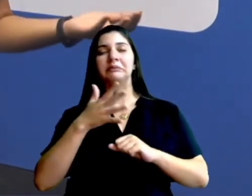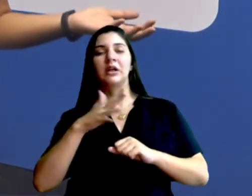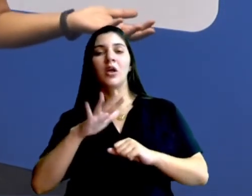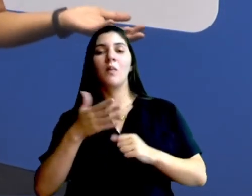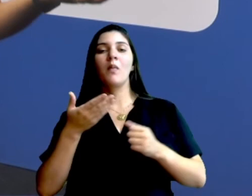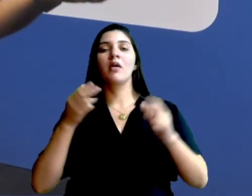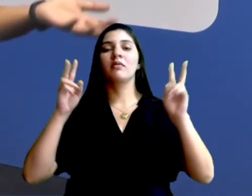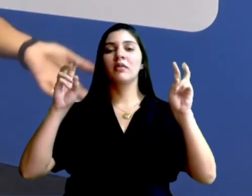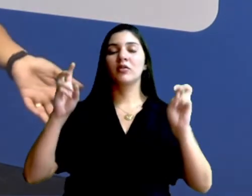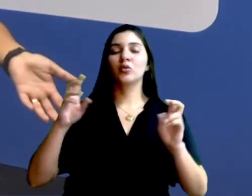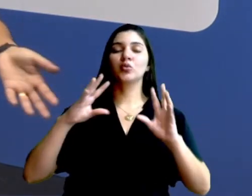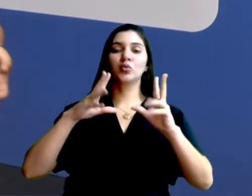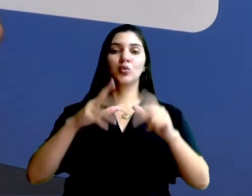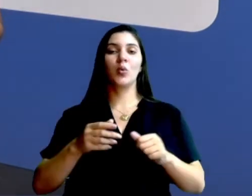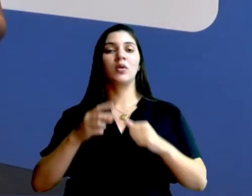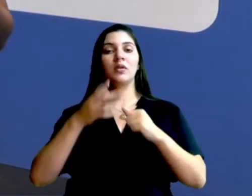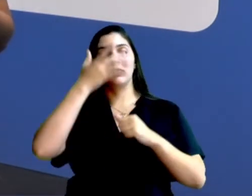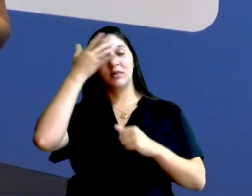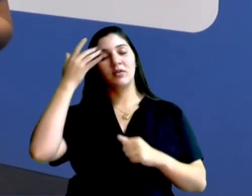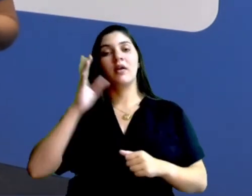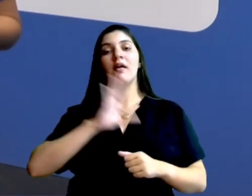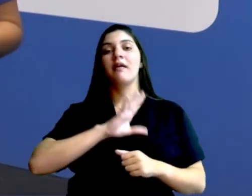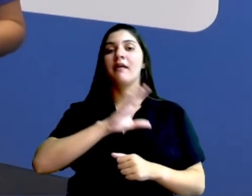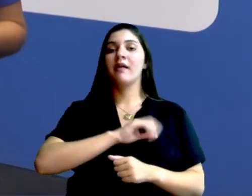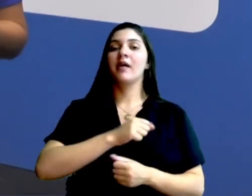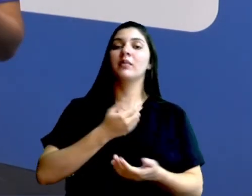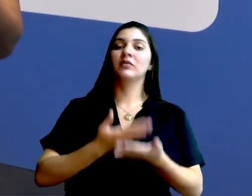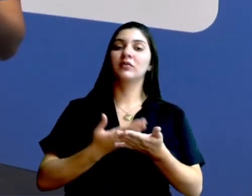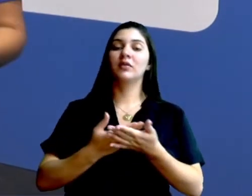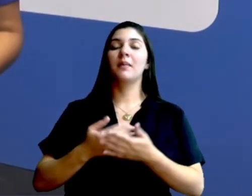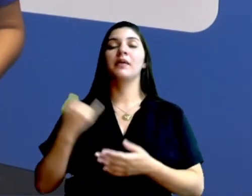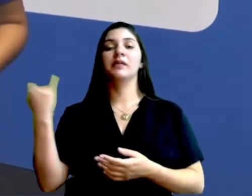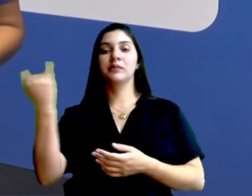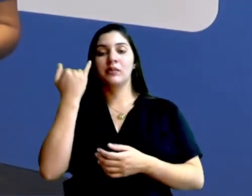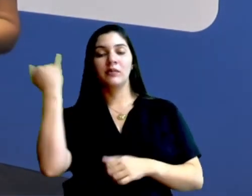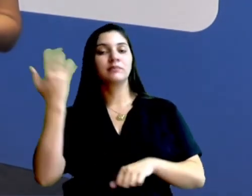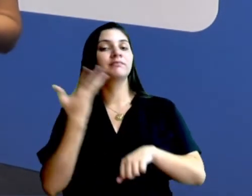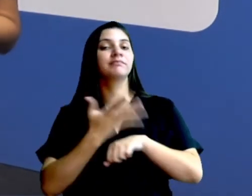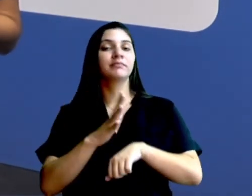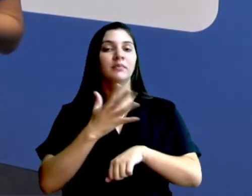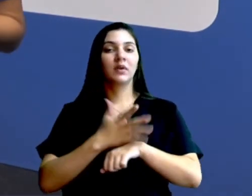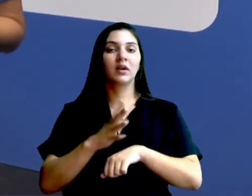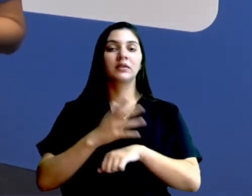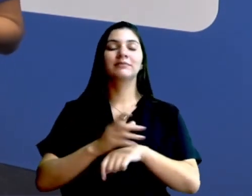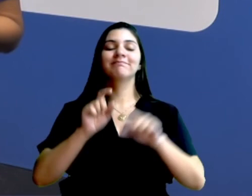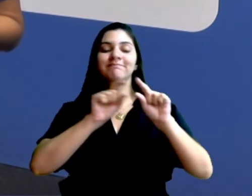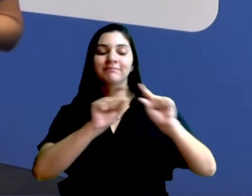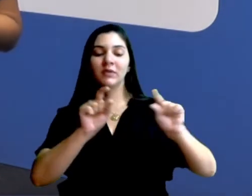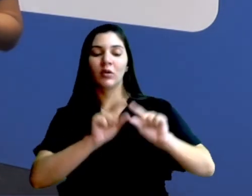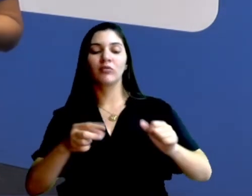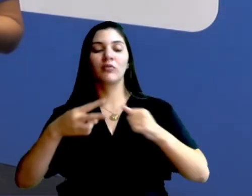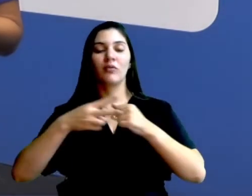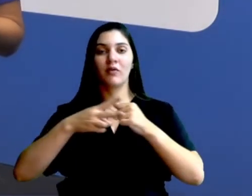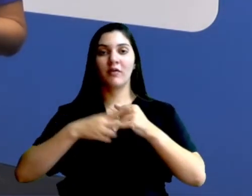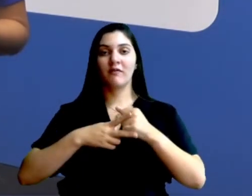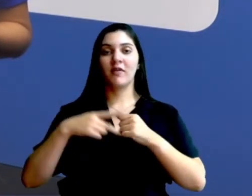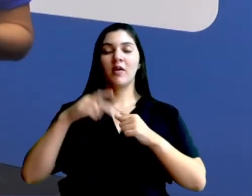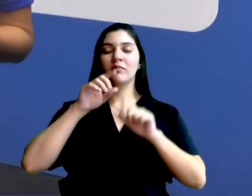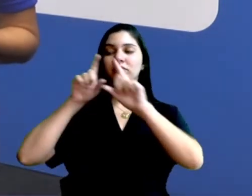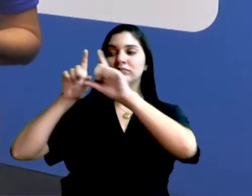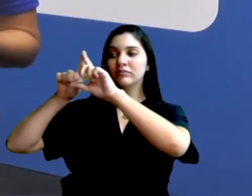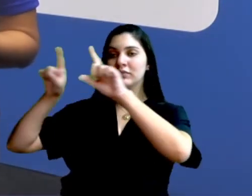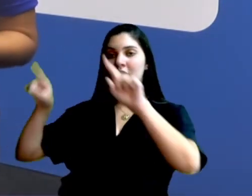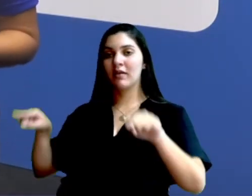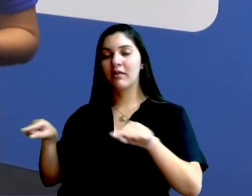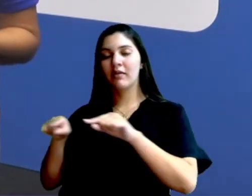assunto que todo mundo ama estudar, mas ele é muito importante, então pratiquem Conjuguem esse verbo nessas